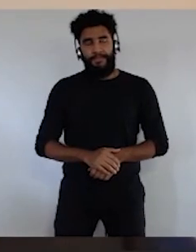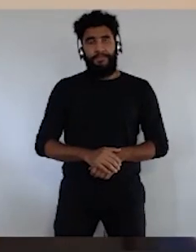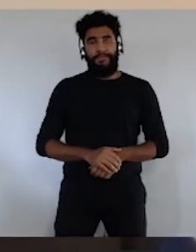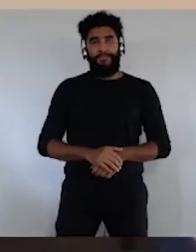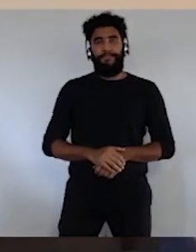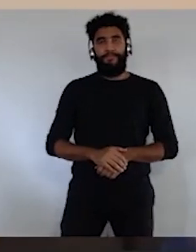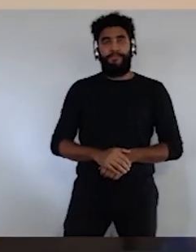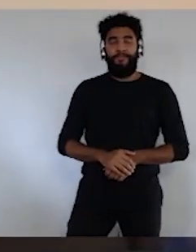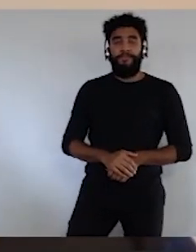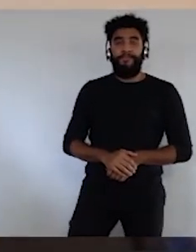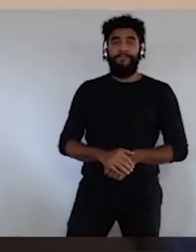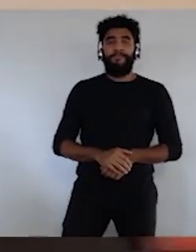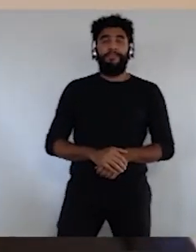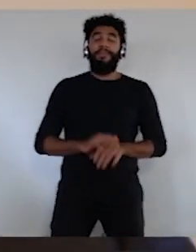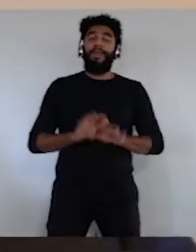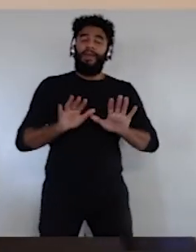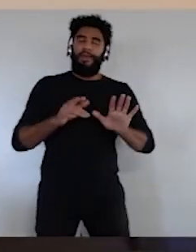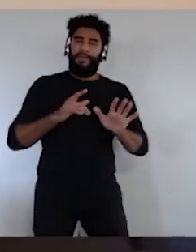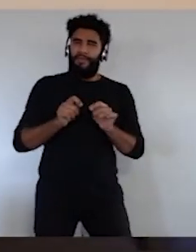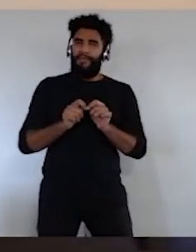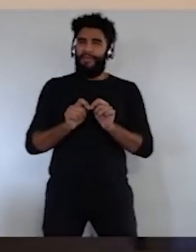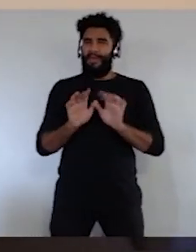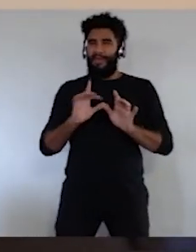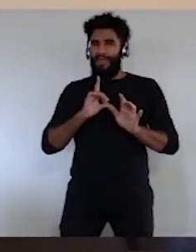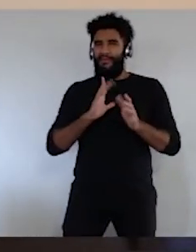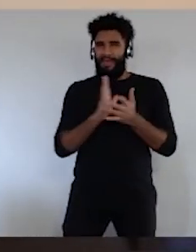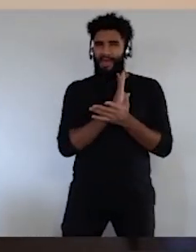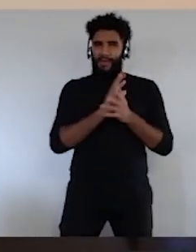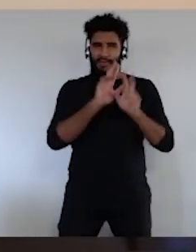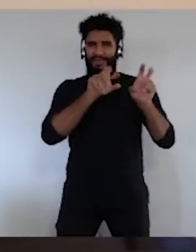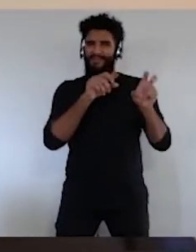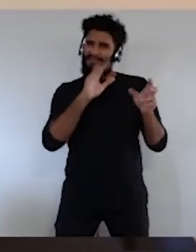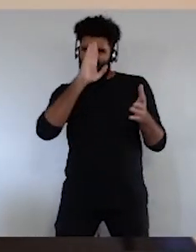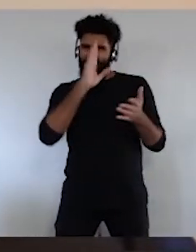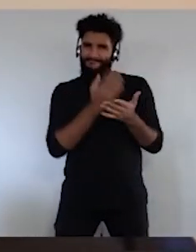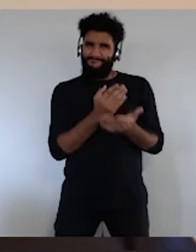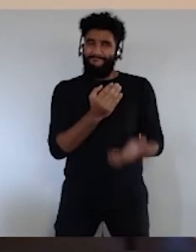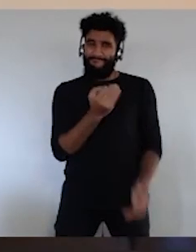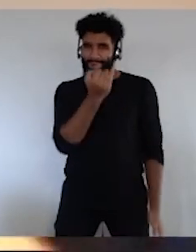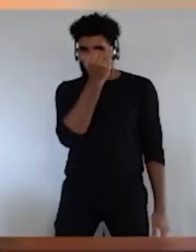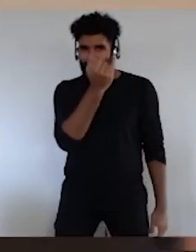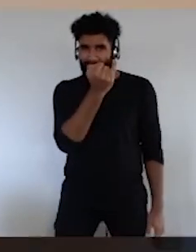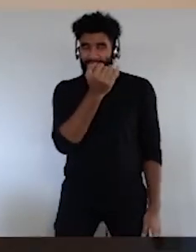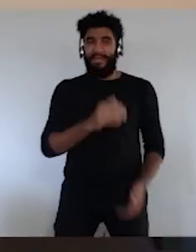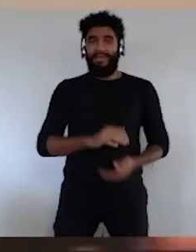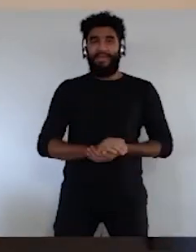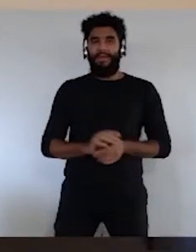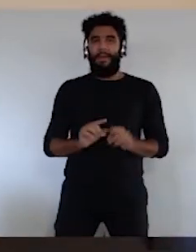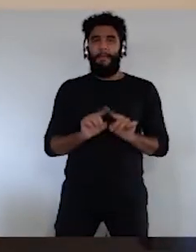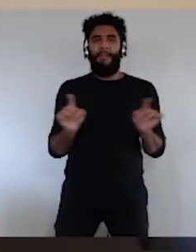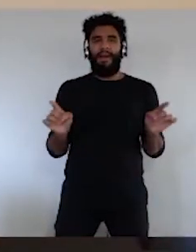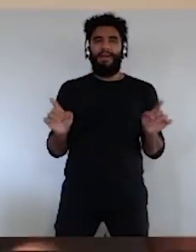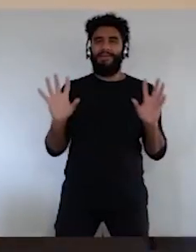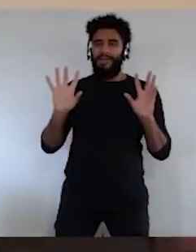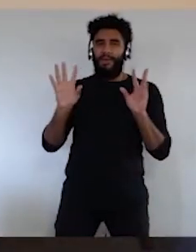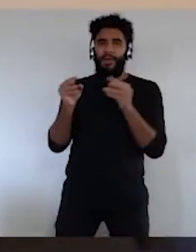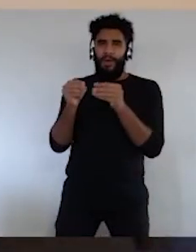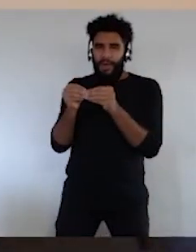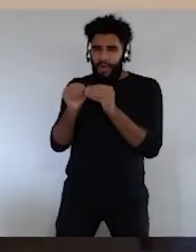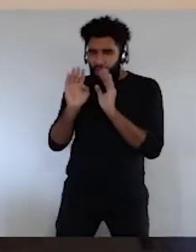Região, Tribunal Regional Federal da Primeira Região. Quer dizer, nós vamos começar a ter jurisprudência de vários tribunais. Eu até,